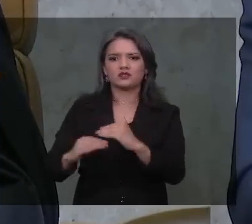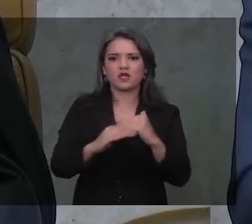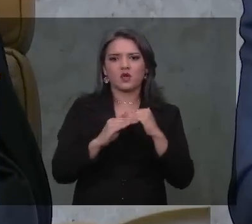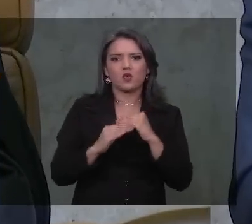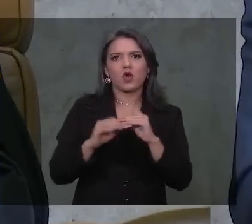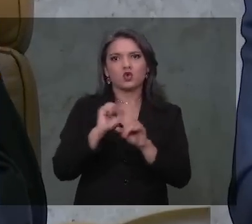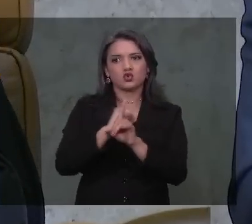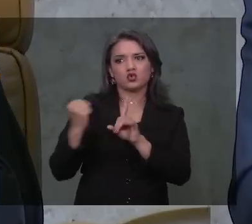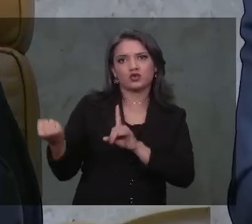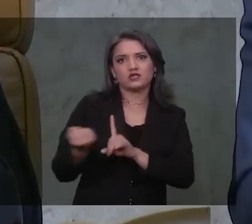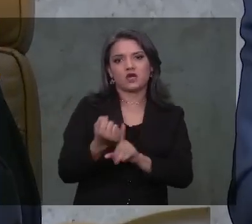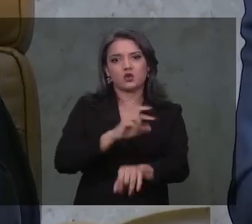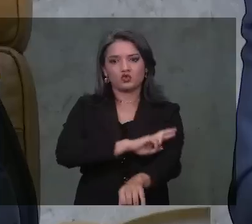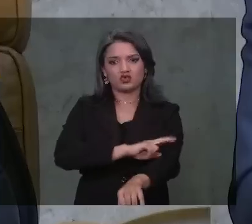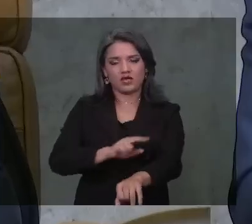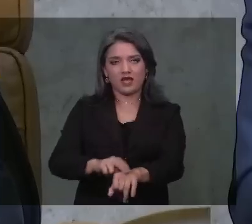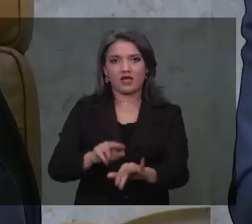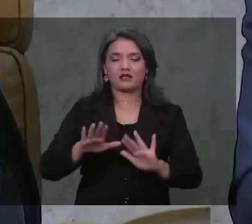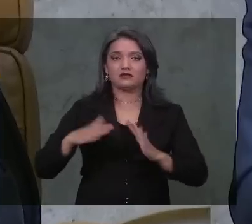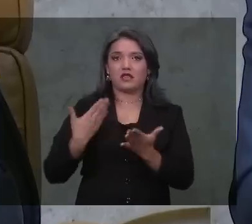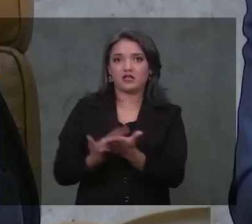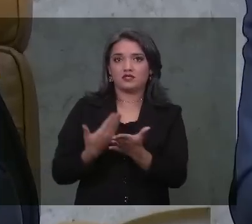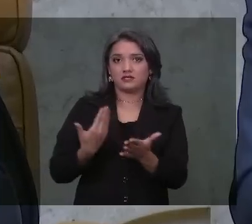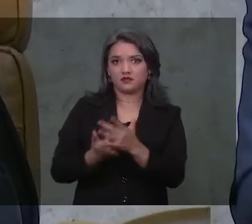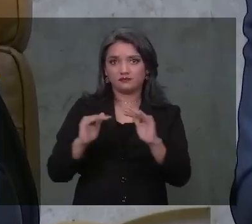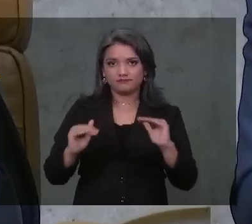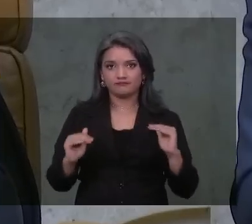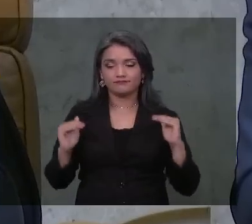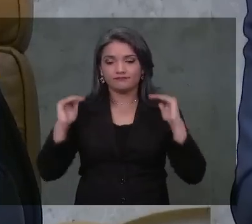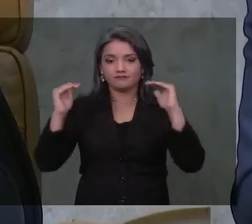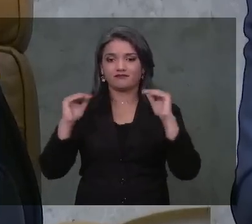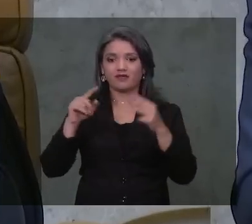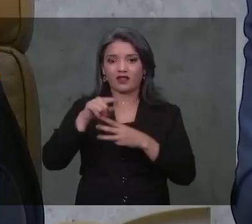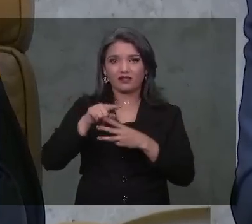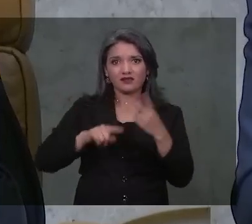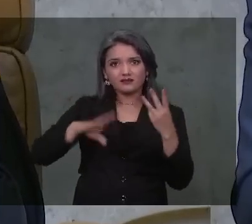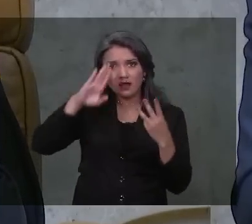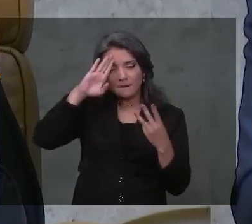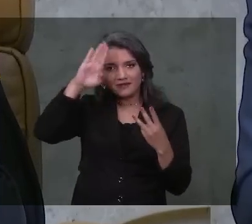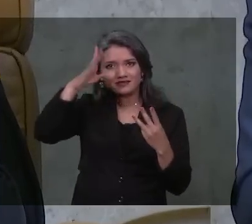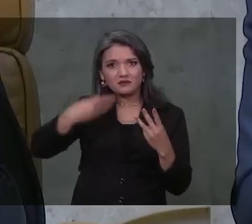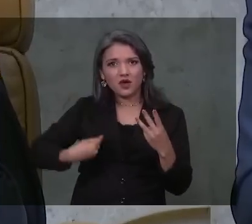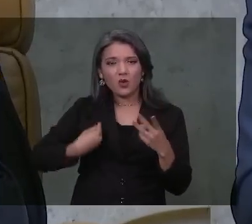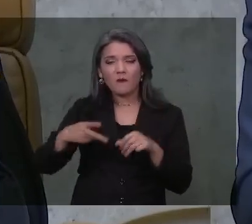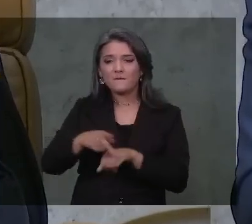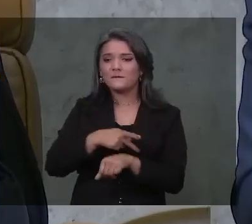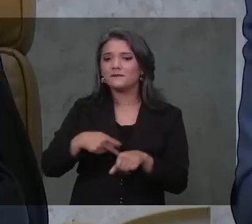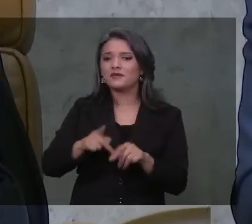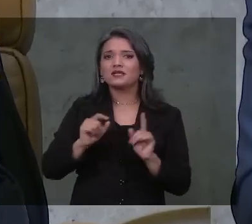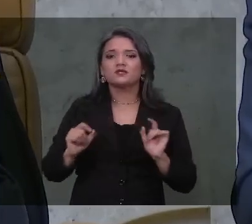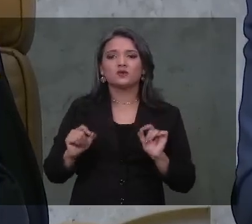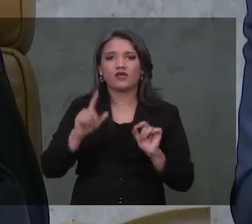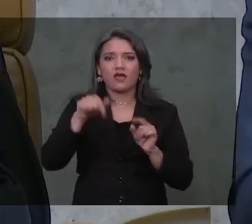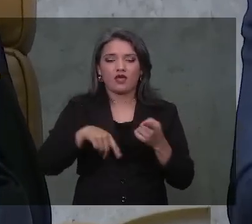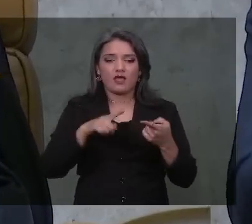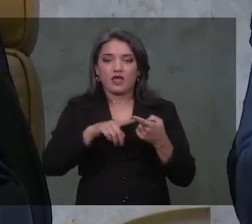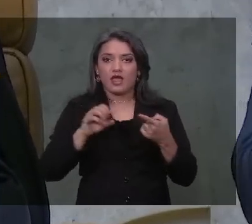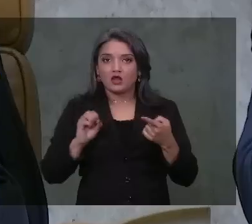racial, no ensino superior. 3 prioridades na vida de um país hão de ser